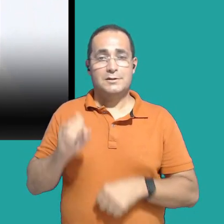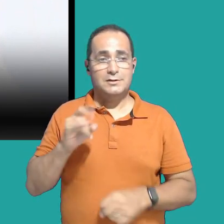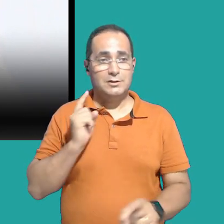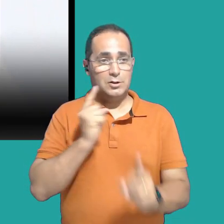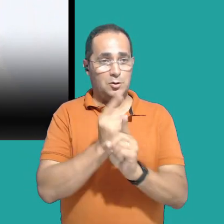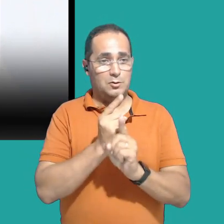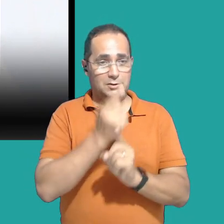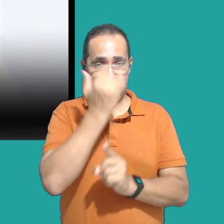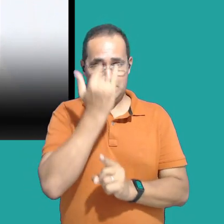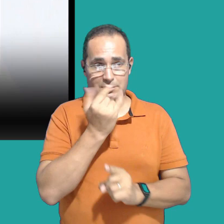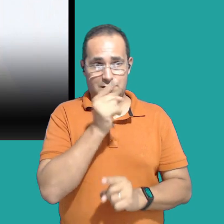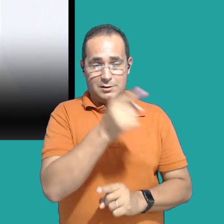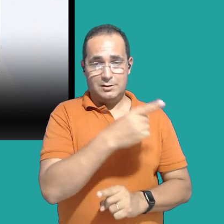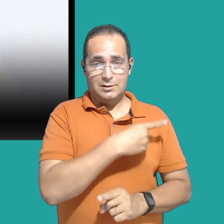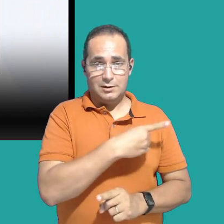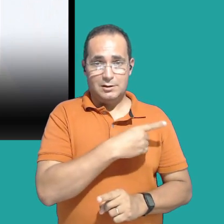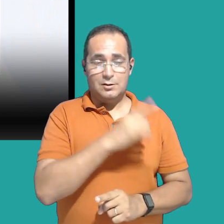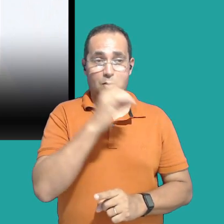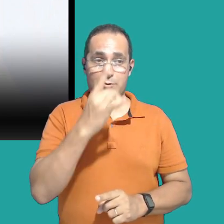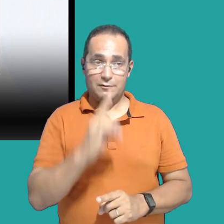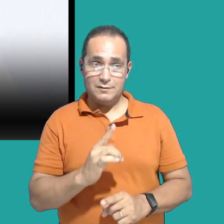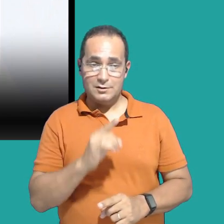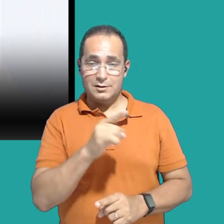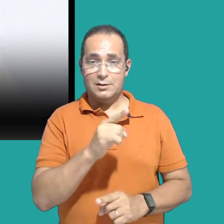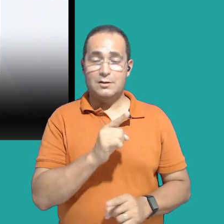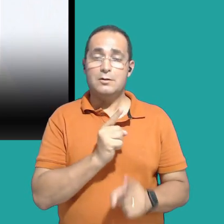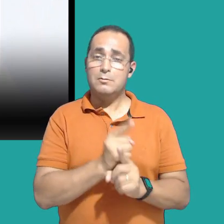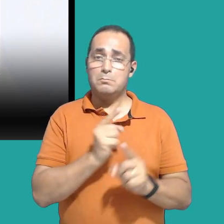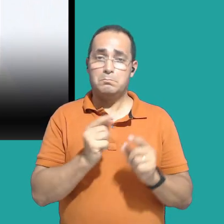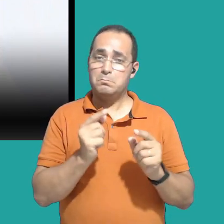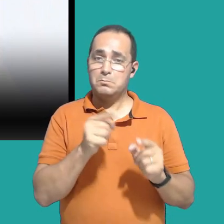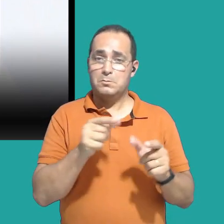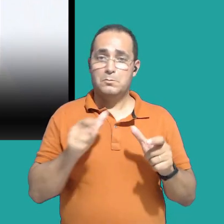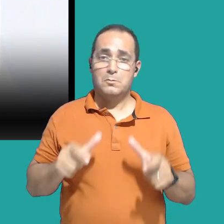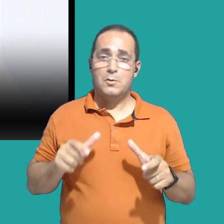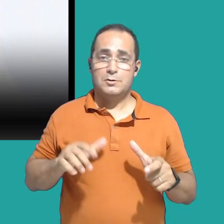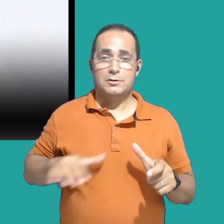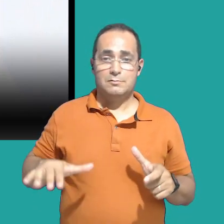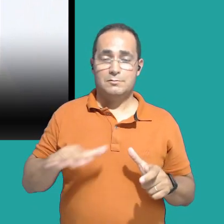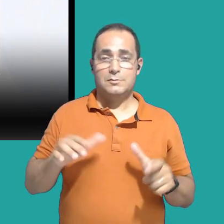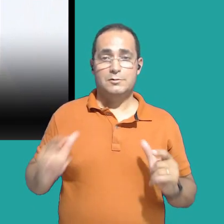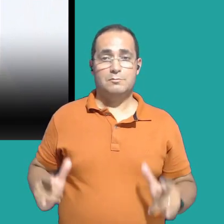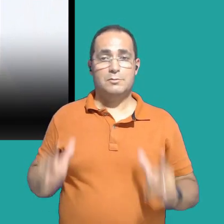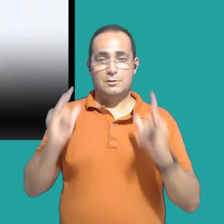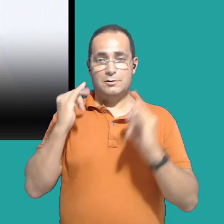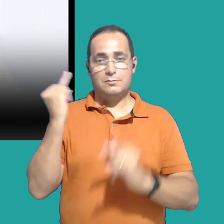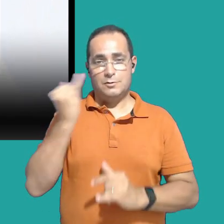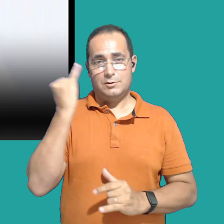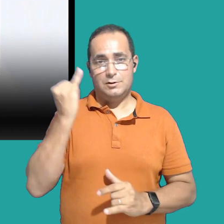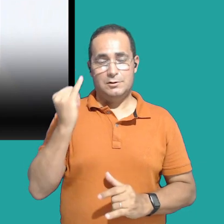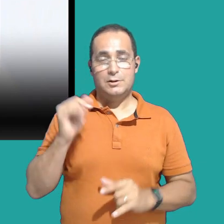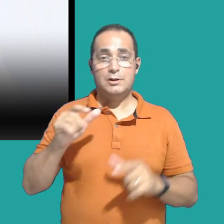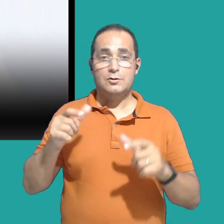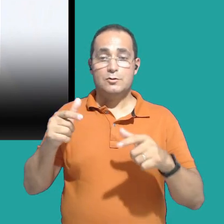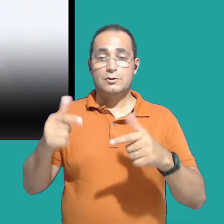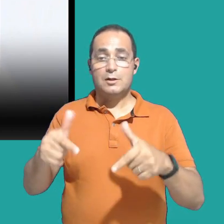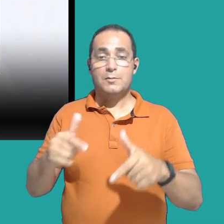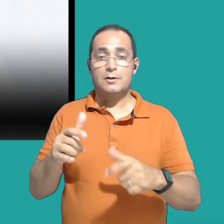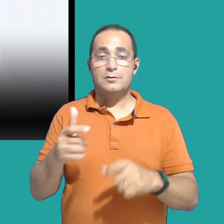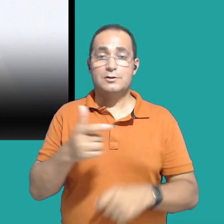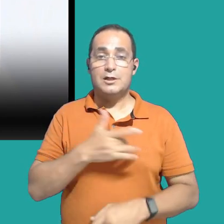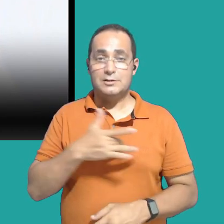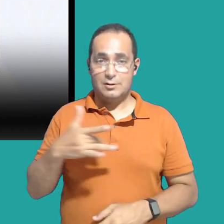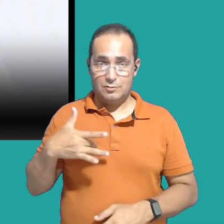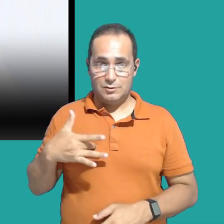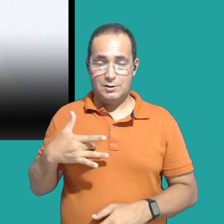treinados para caso encontrem pessoas com deficiência no ambiente deles. Né? Então, isso eu acho importante no prédio. E no serviço